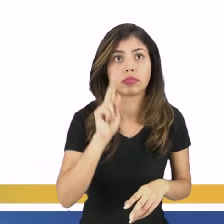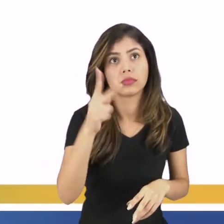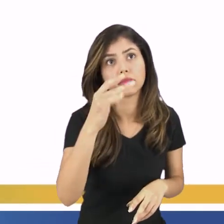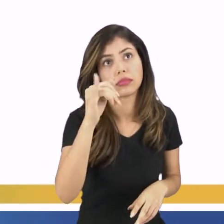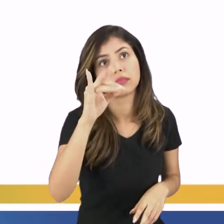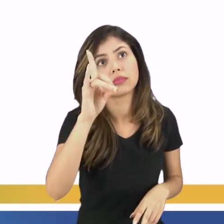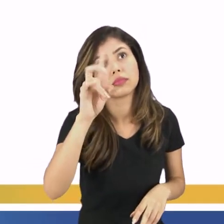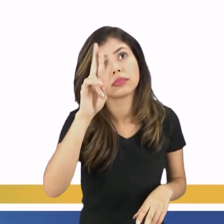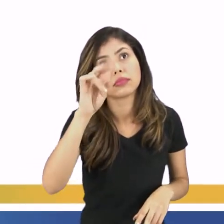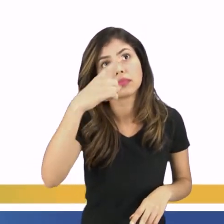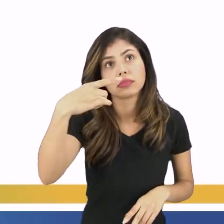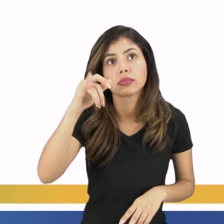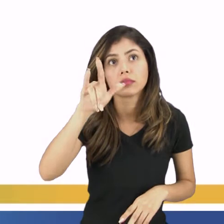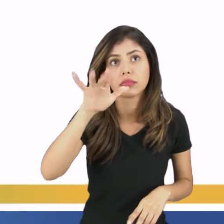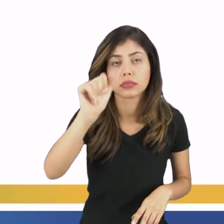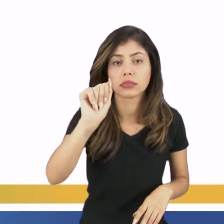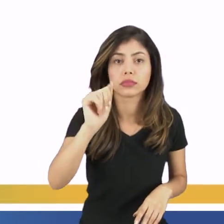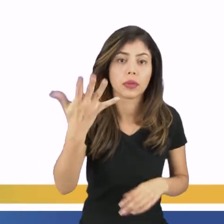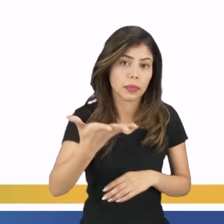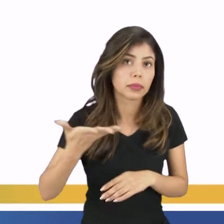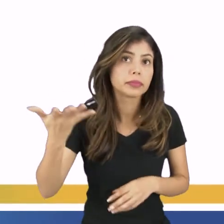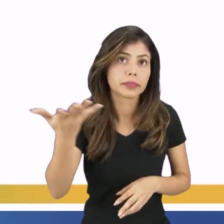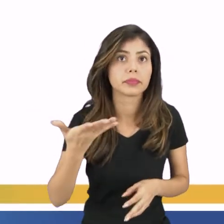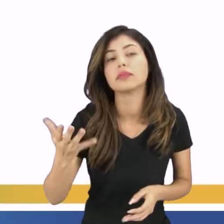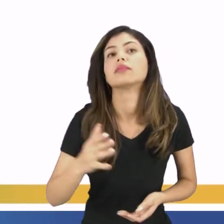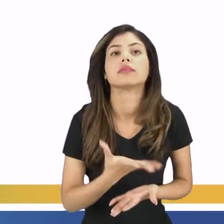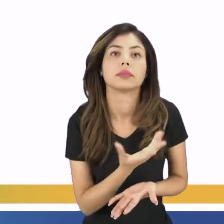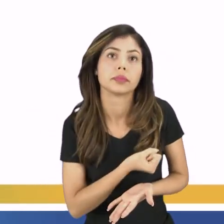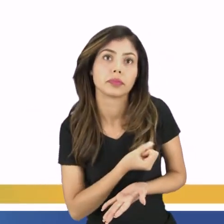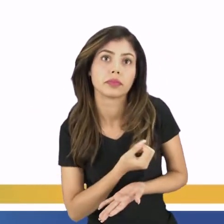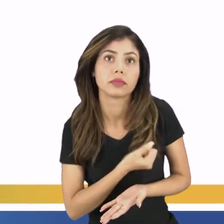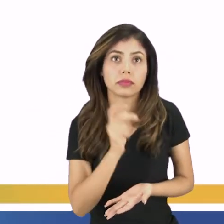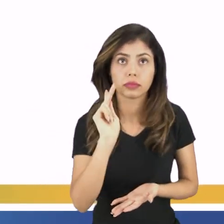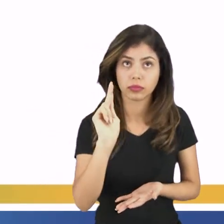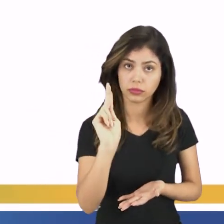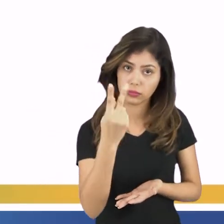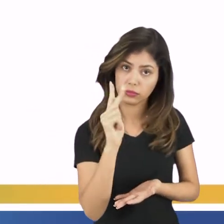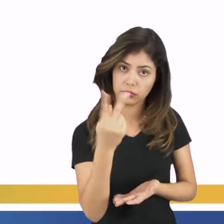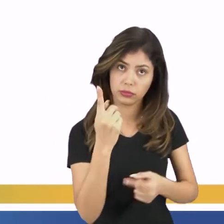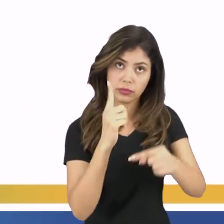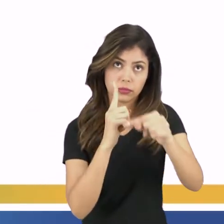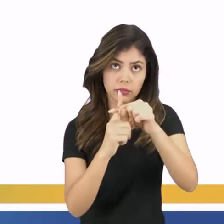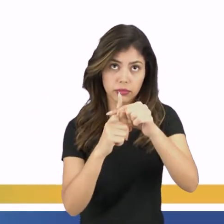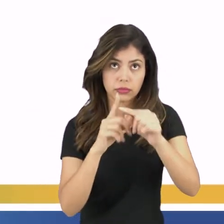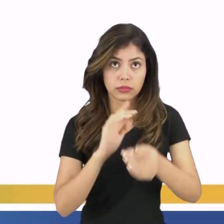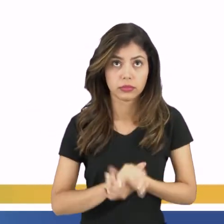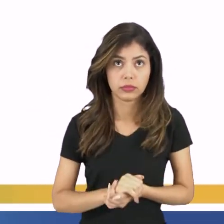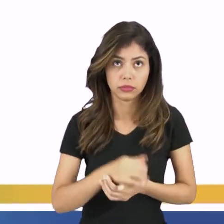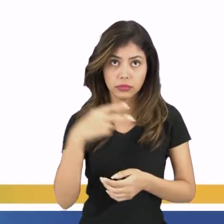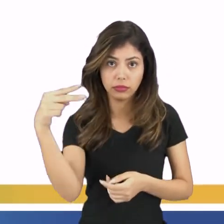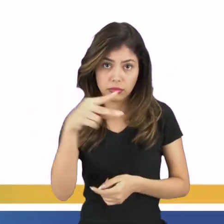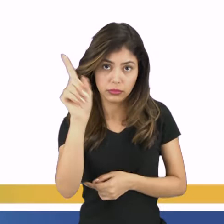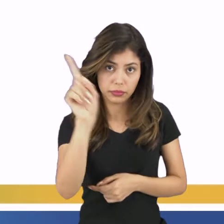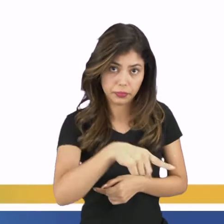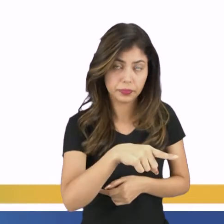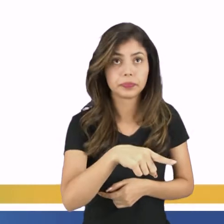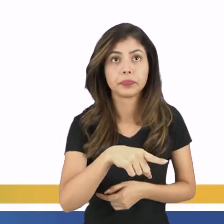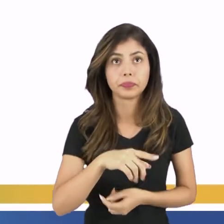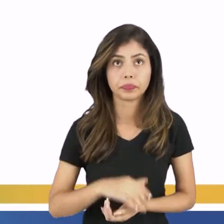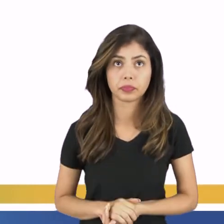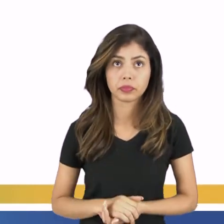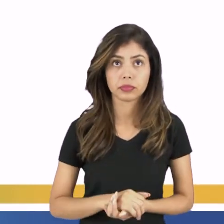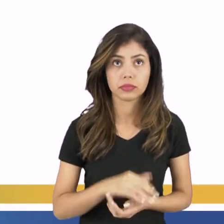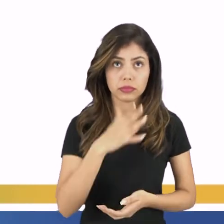que vai ser liberado pela base. Então, tá aqui, ó. Número do íon H+ é